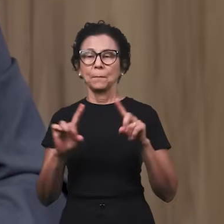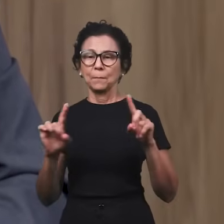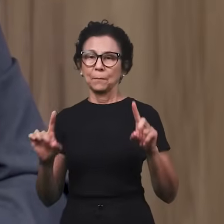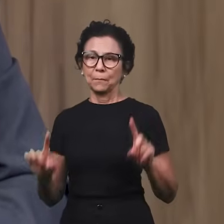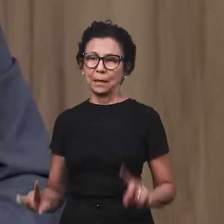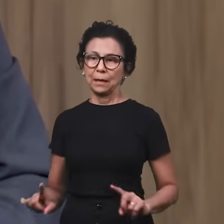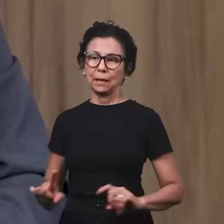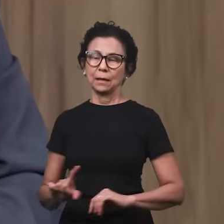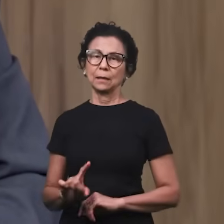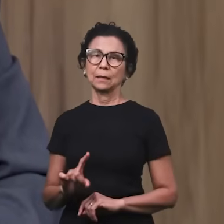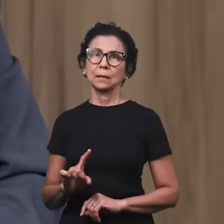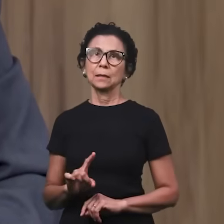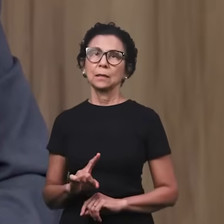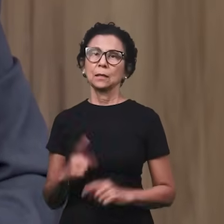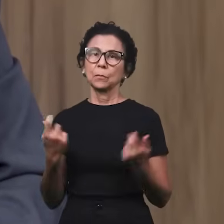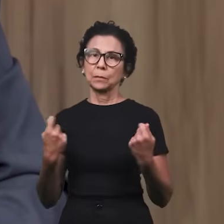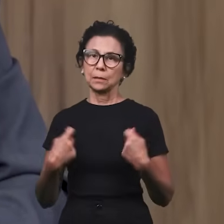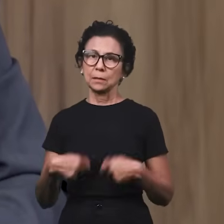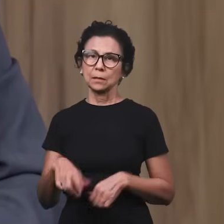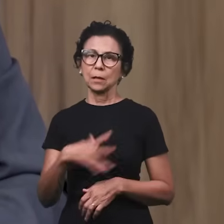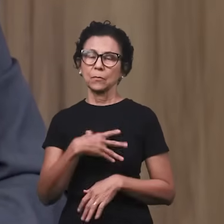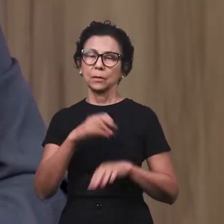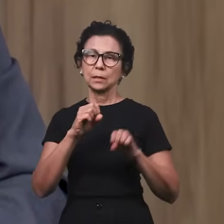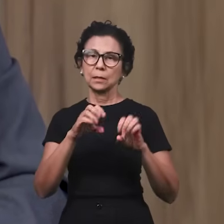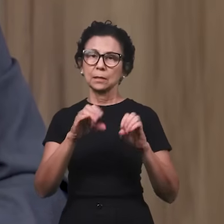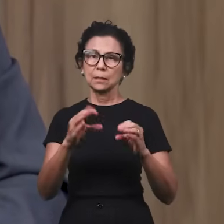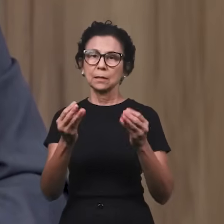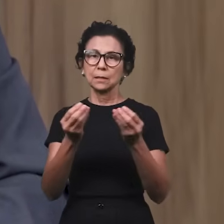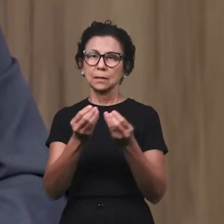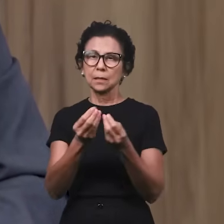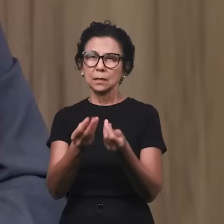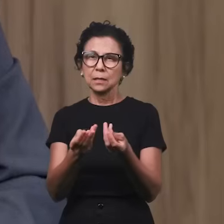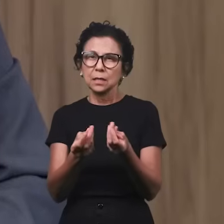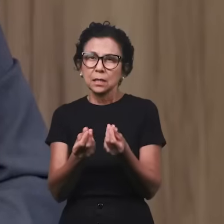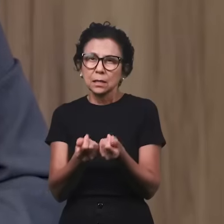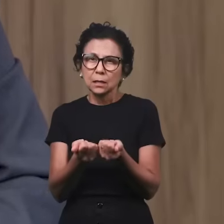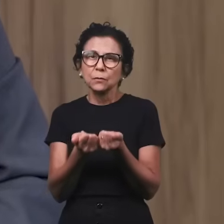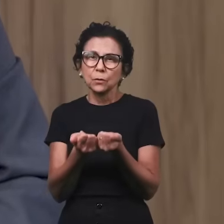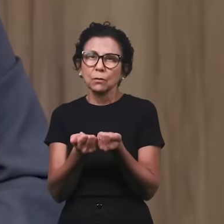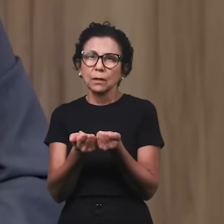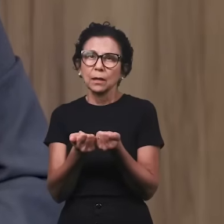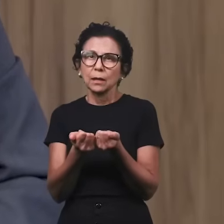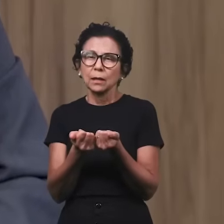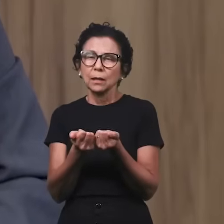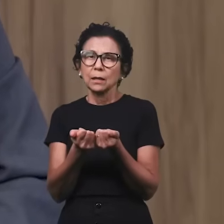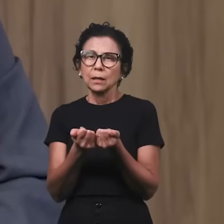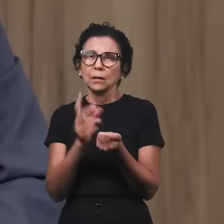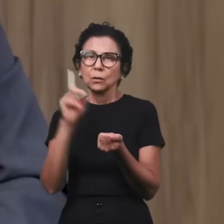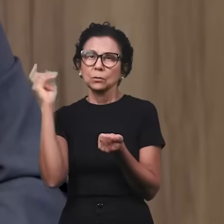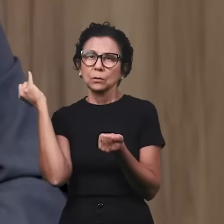aos nossos filhos é ouvir o Senhor, né? É ouvir a voz do Senhor. Então,